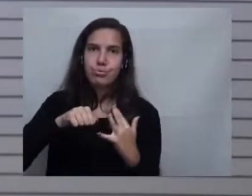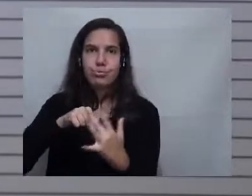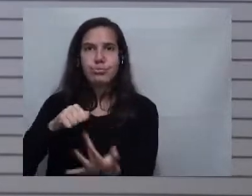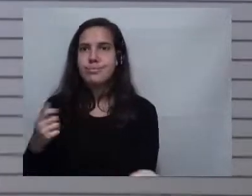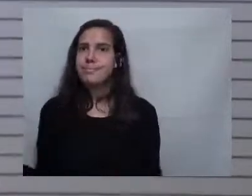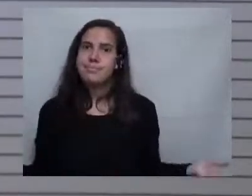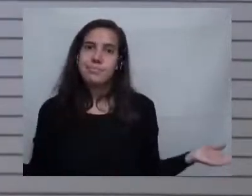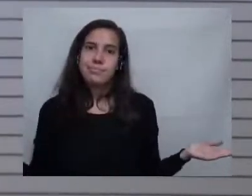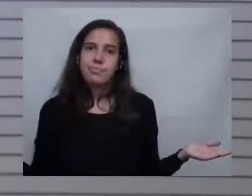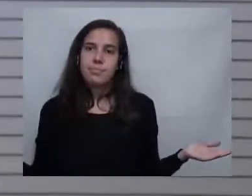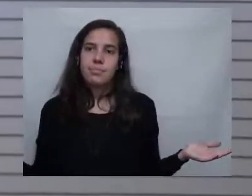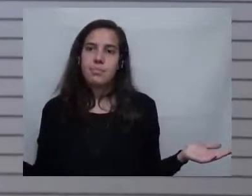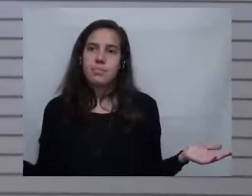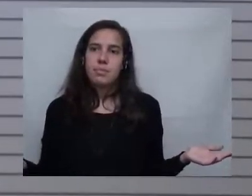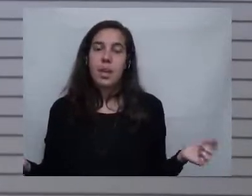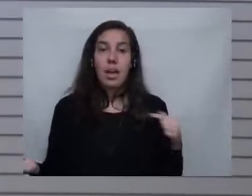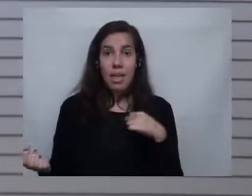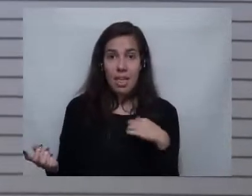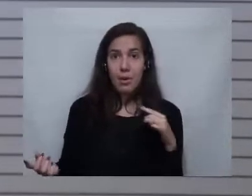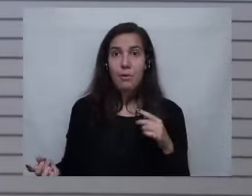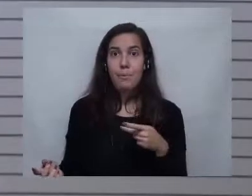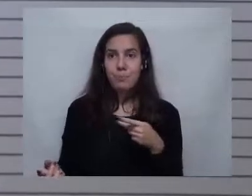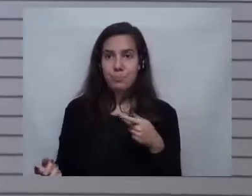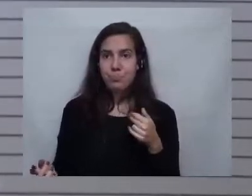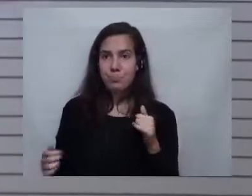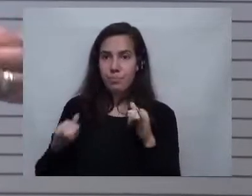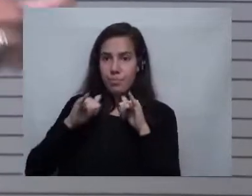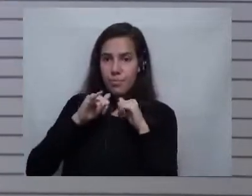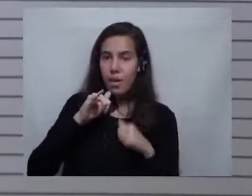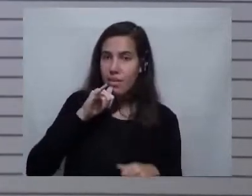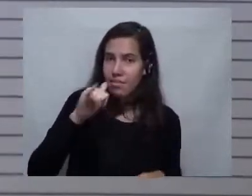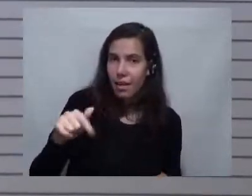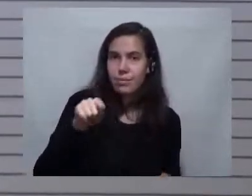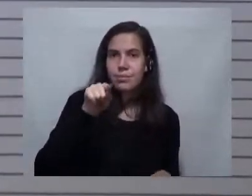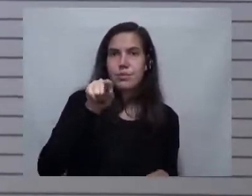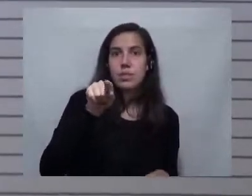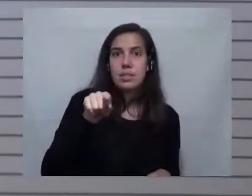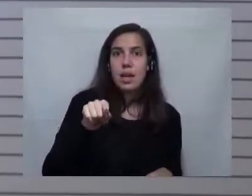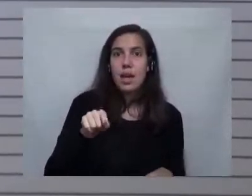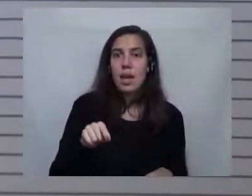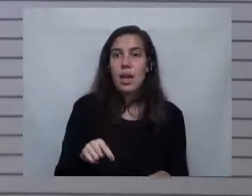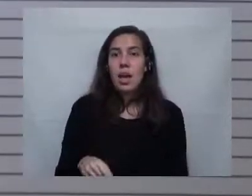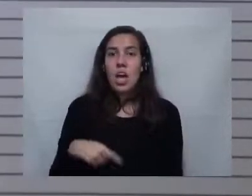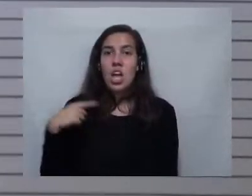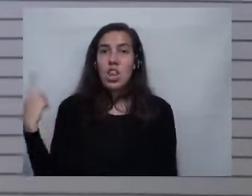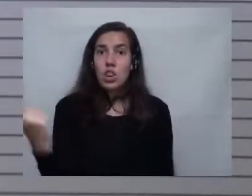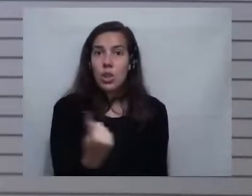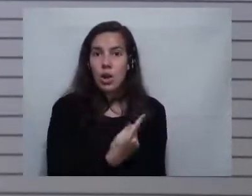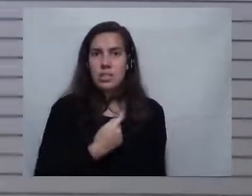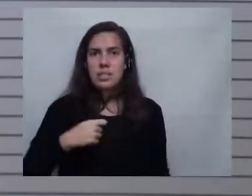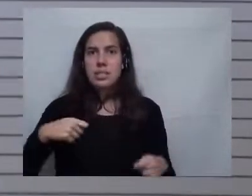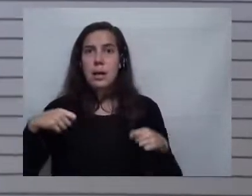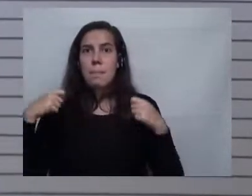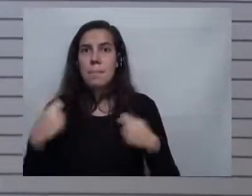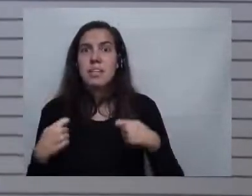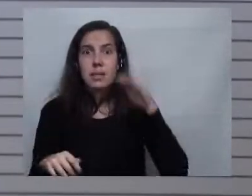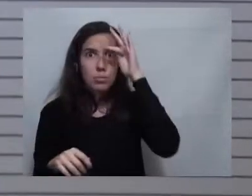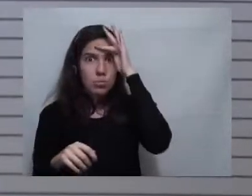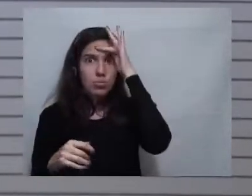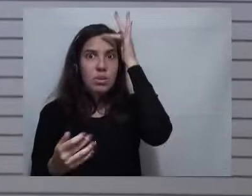Oi e aí eu te digo e se os sinais não acompanha a proclamação que